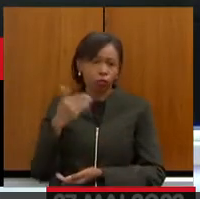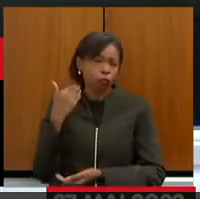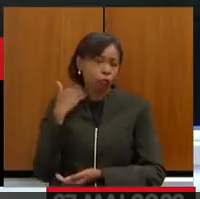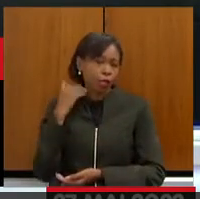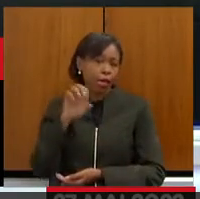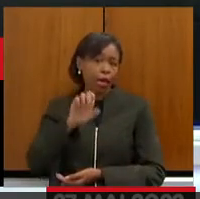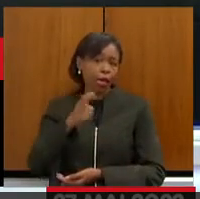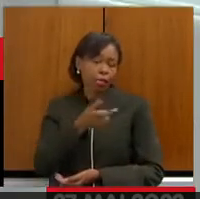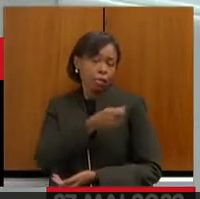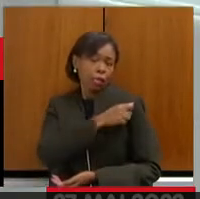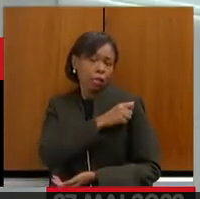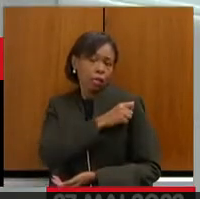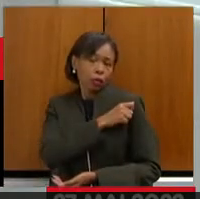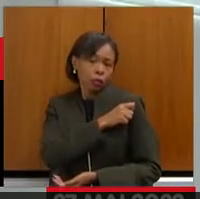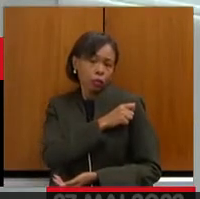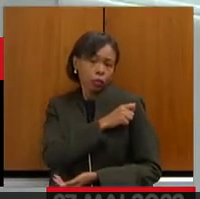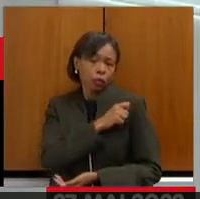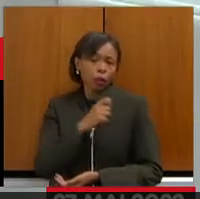Minas